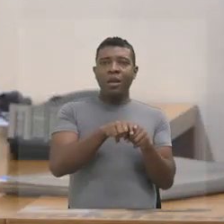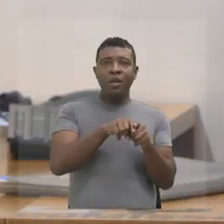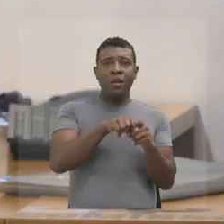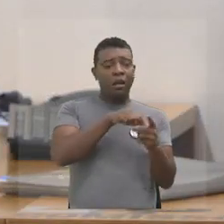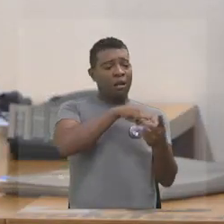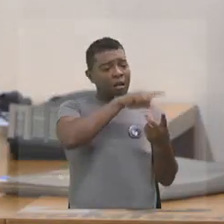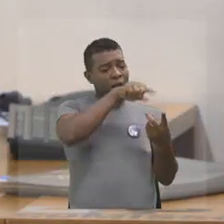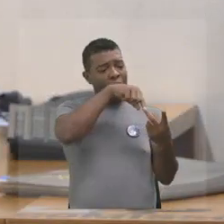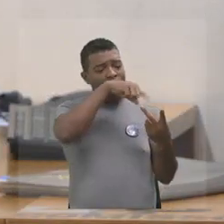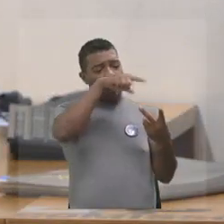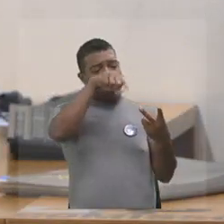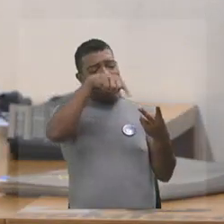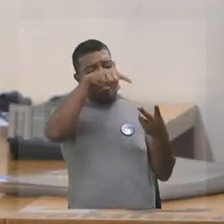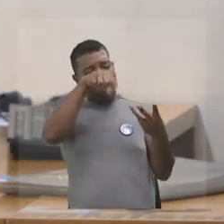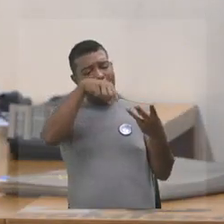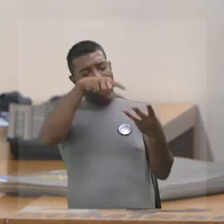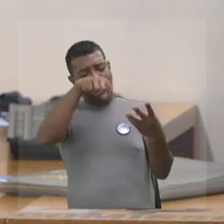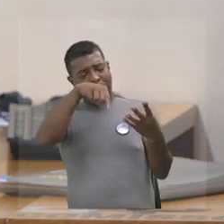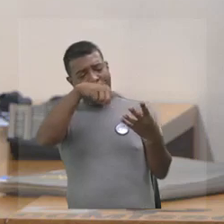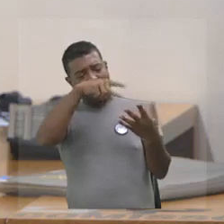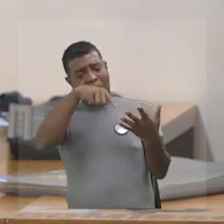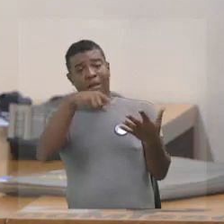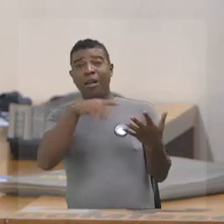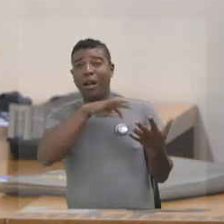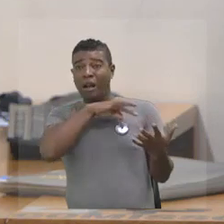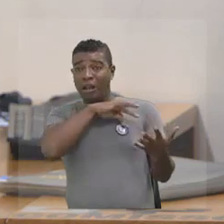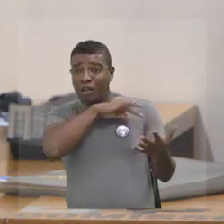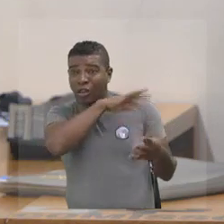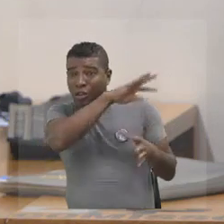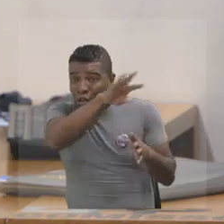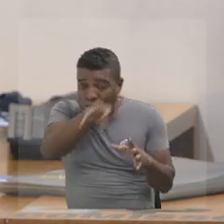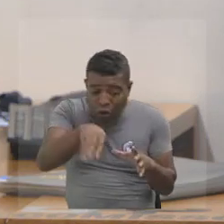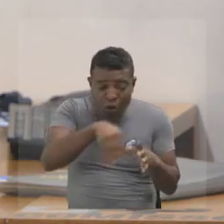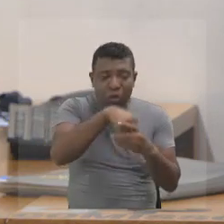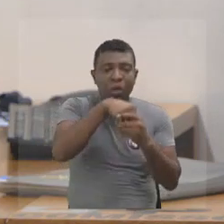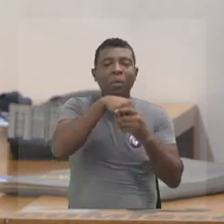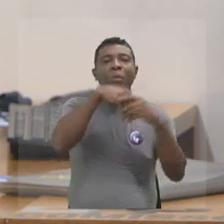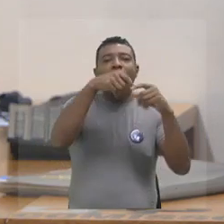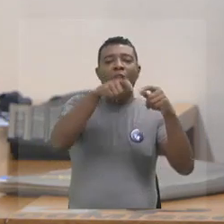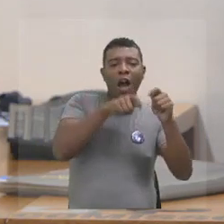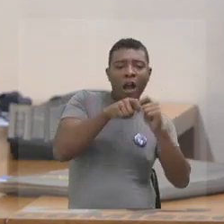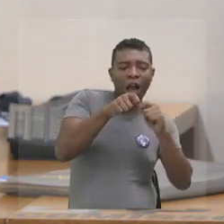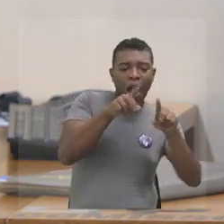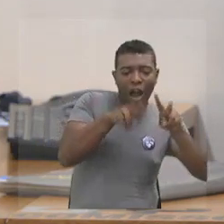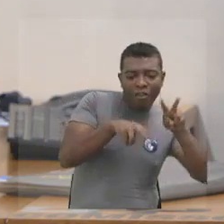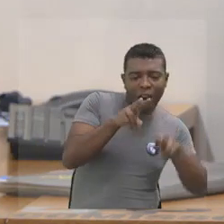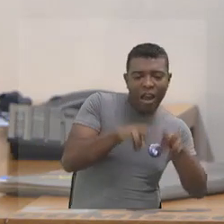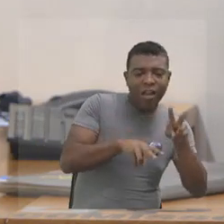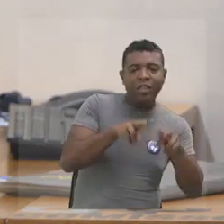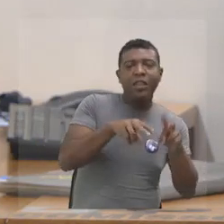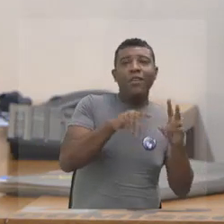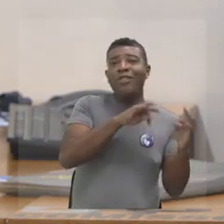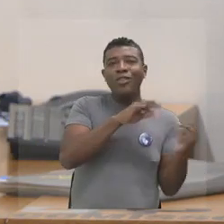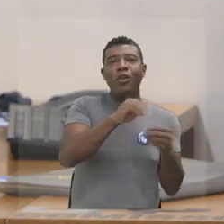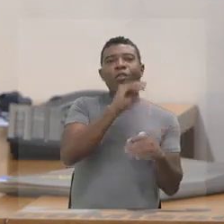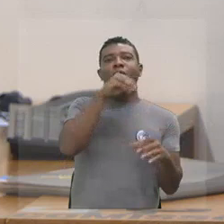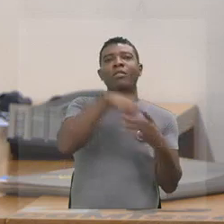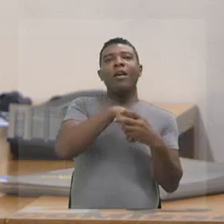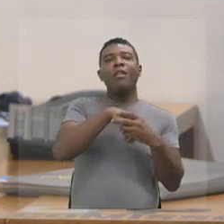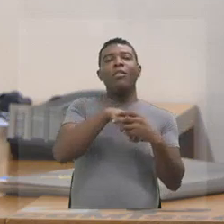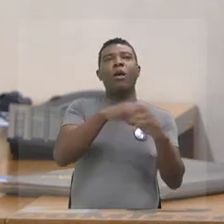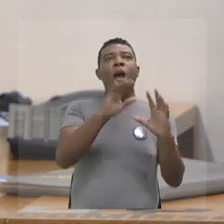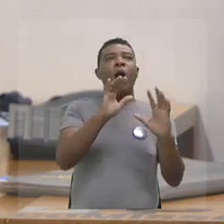demanda e passa para questões de avaliações de deliberações ambientais não é